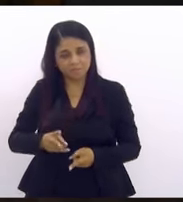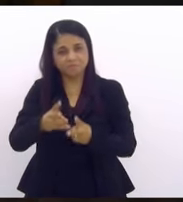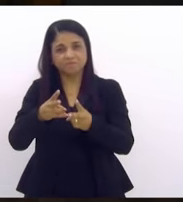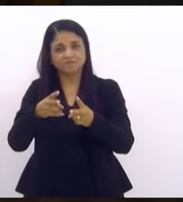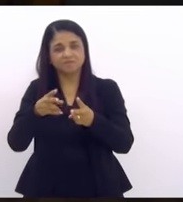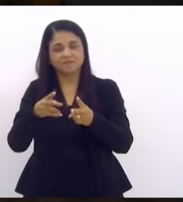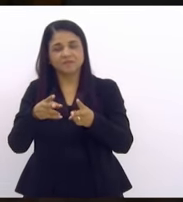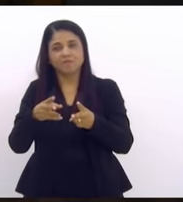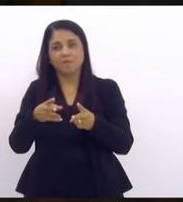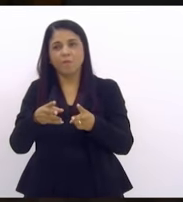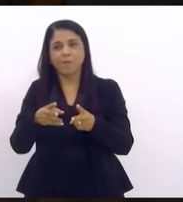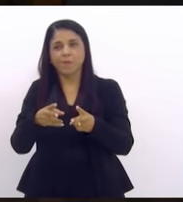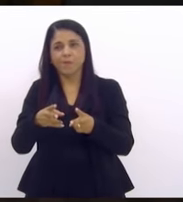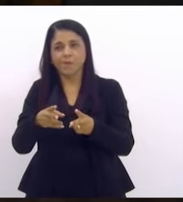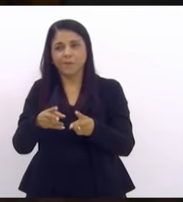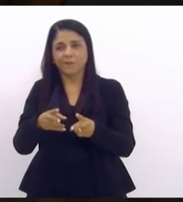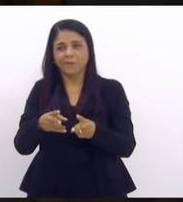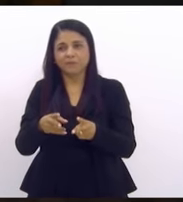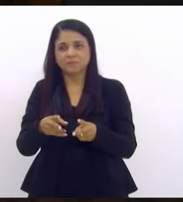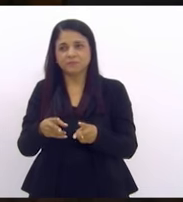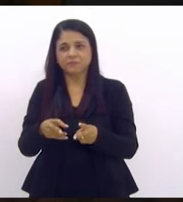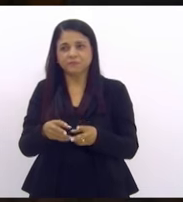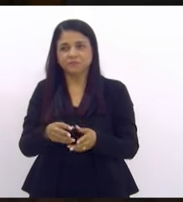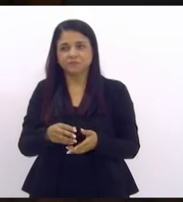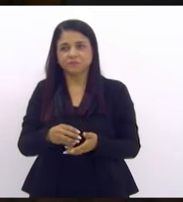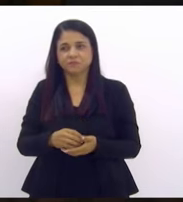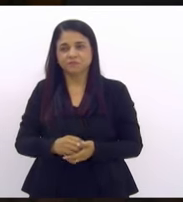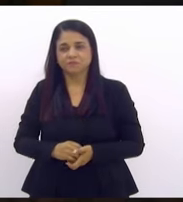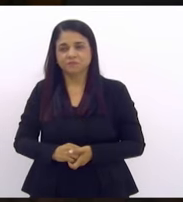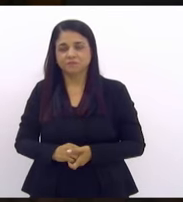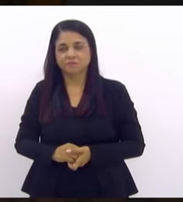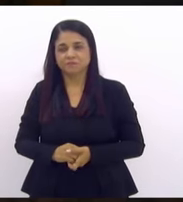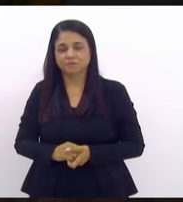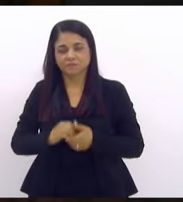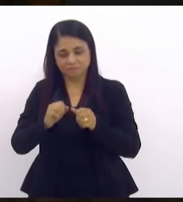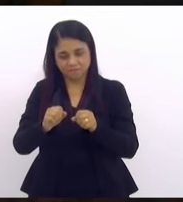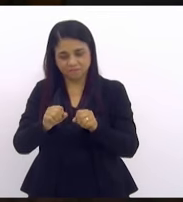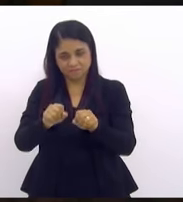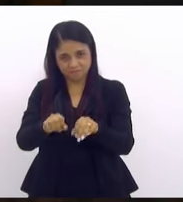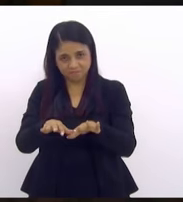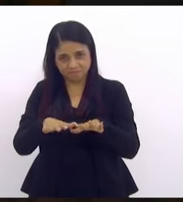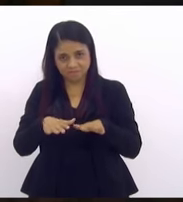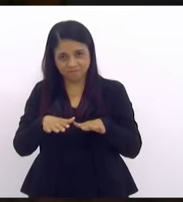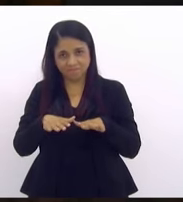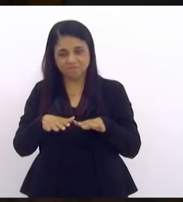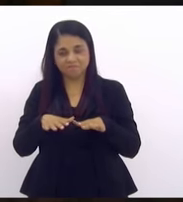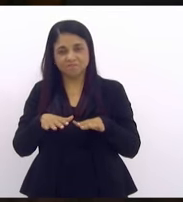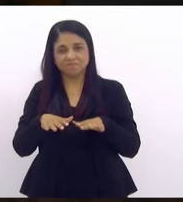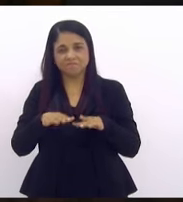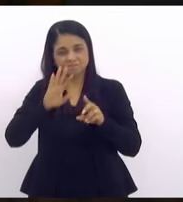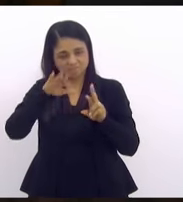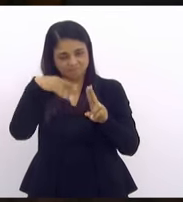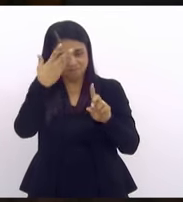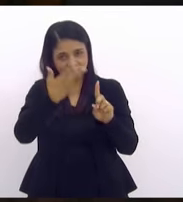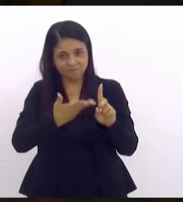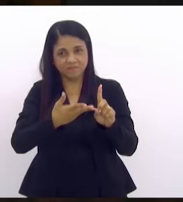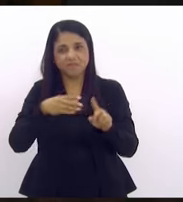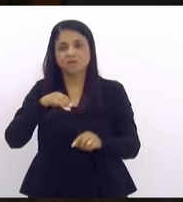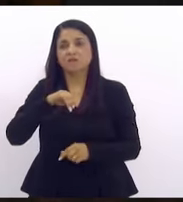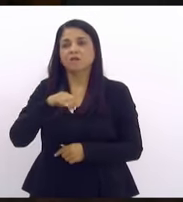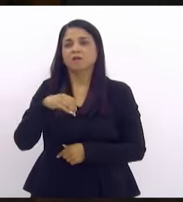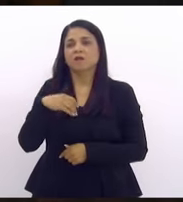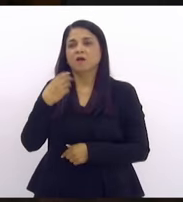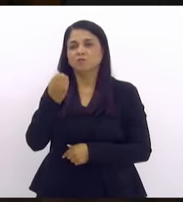continuidade à nossa a nossa sessão solene ao Dr Eric José Guimarães de